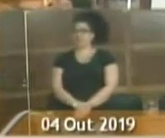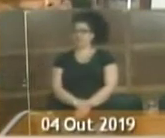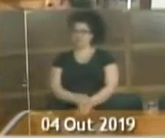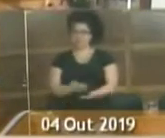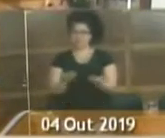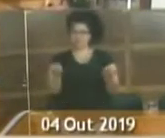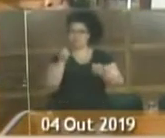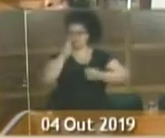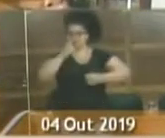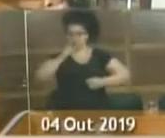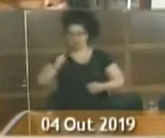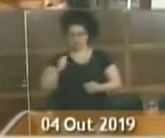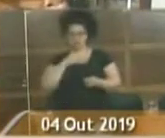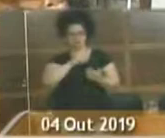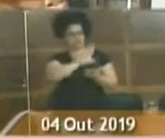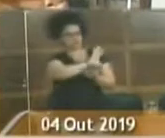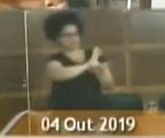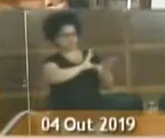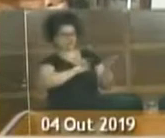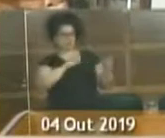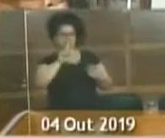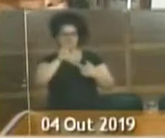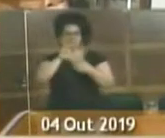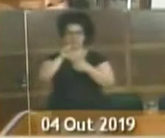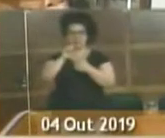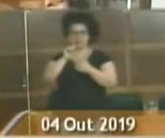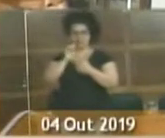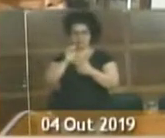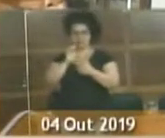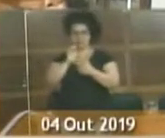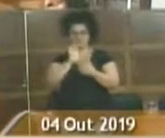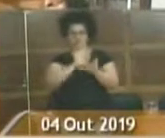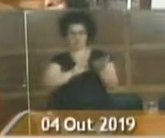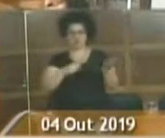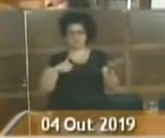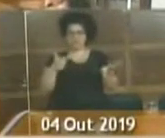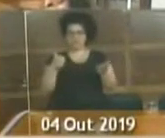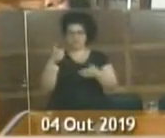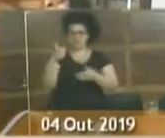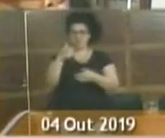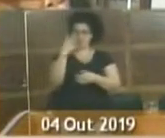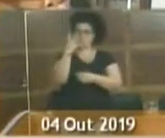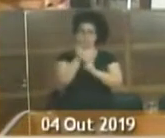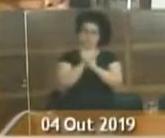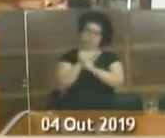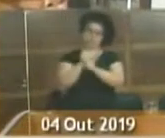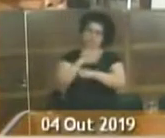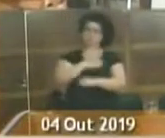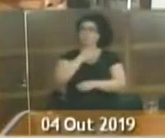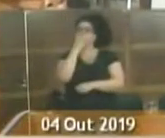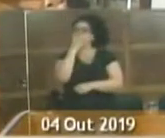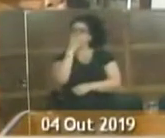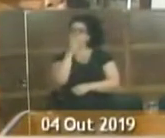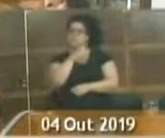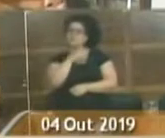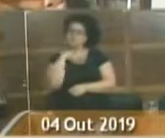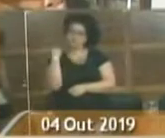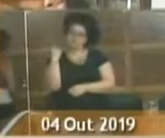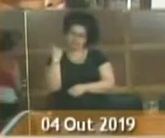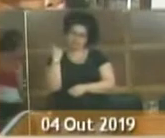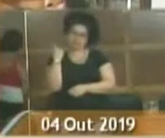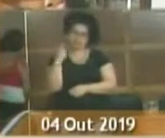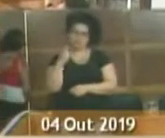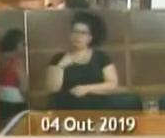todos. Eu passo minhas as palavras da Denise. Dia 1º agora fez 4 anos que eu perdi o meu cachorro. E